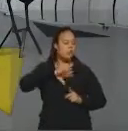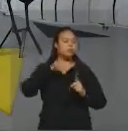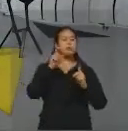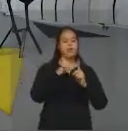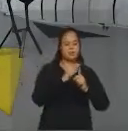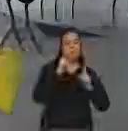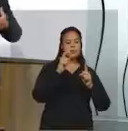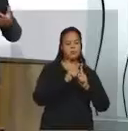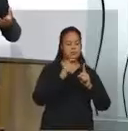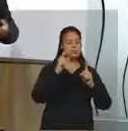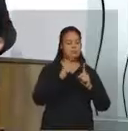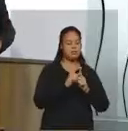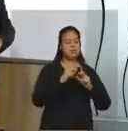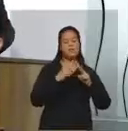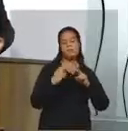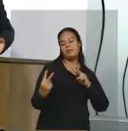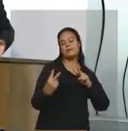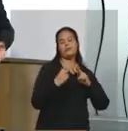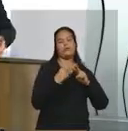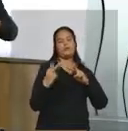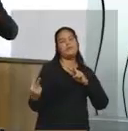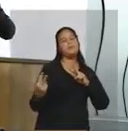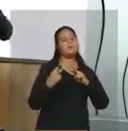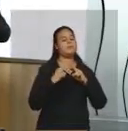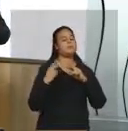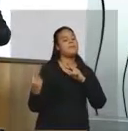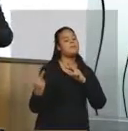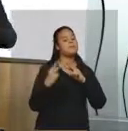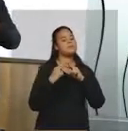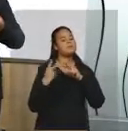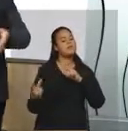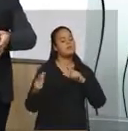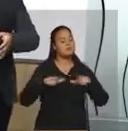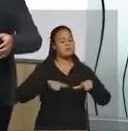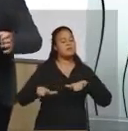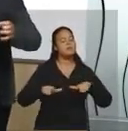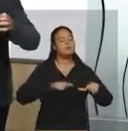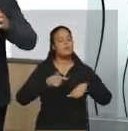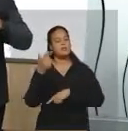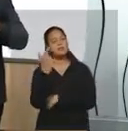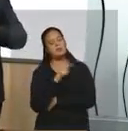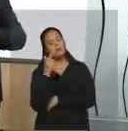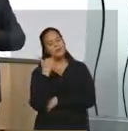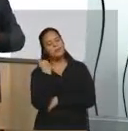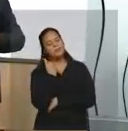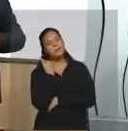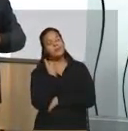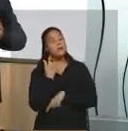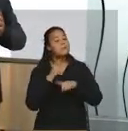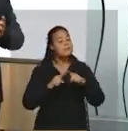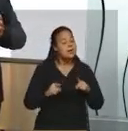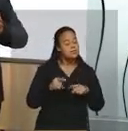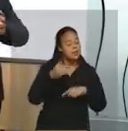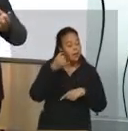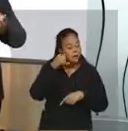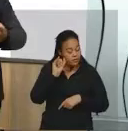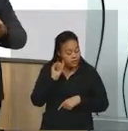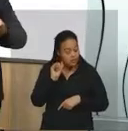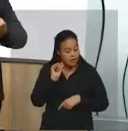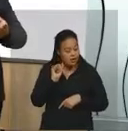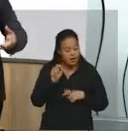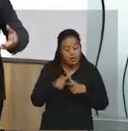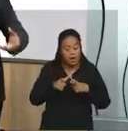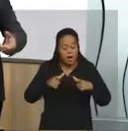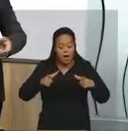trabalhadores remotos, o texto ia ficar cansativo. E além de evitar a repetição, você também ganha espaço. Às vezes você está